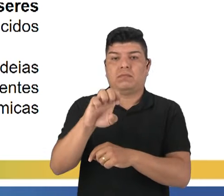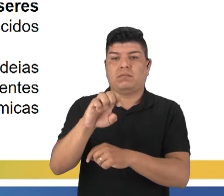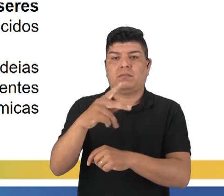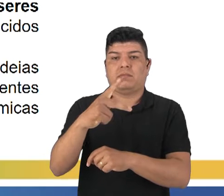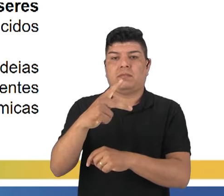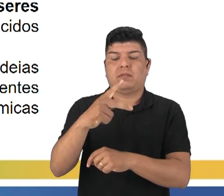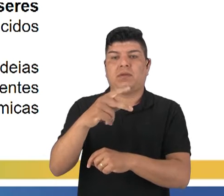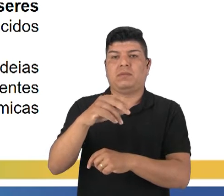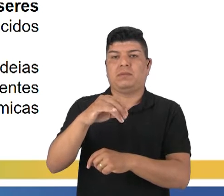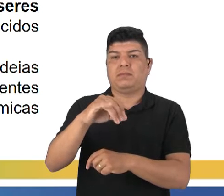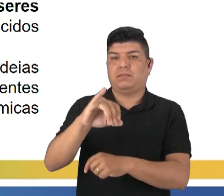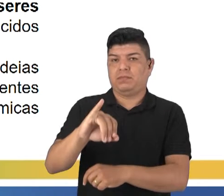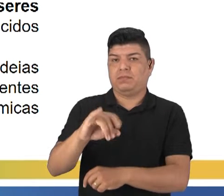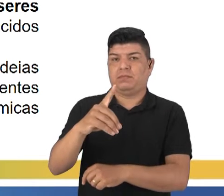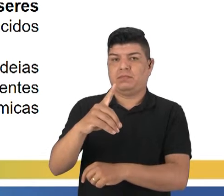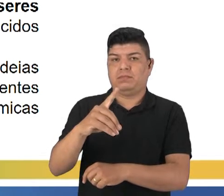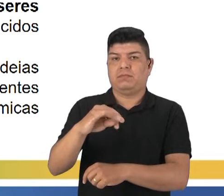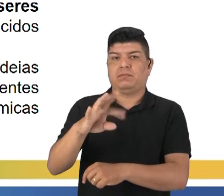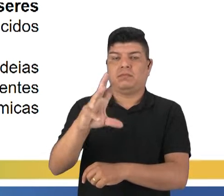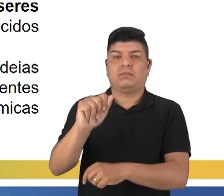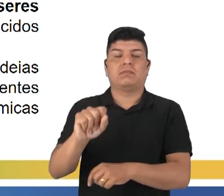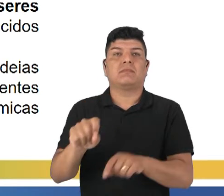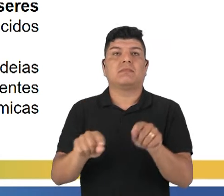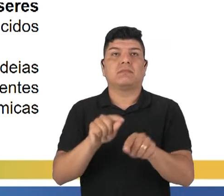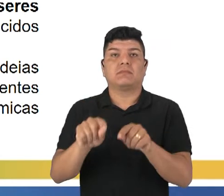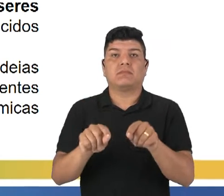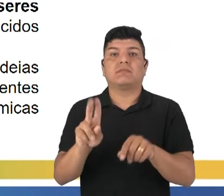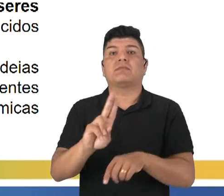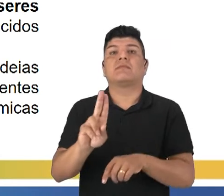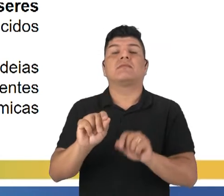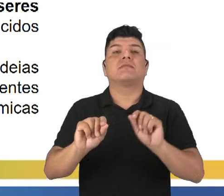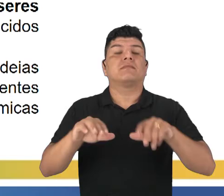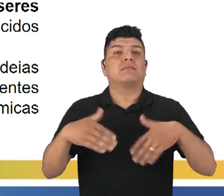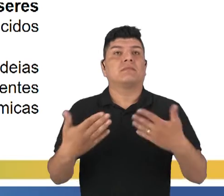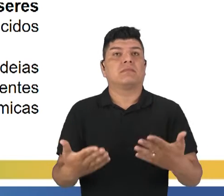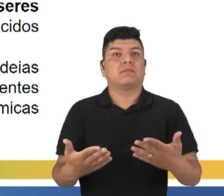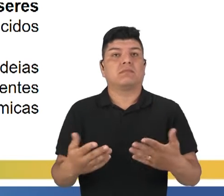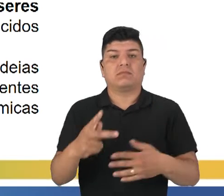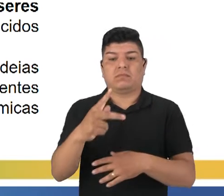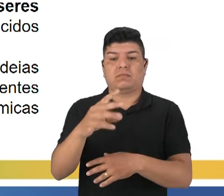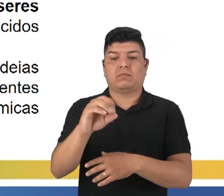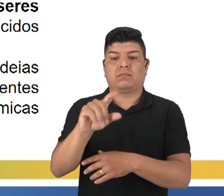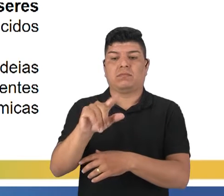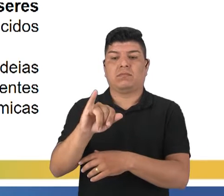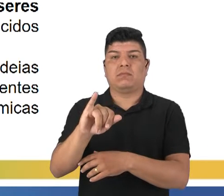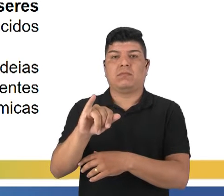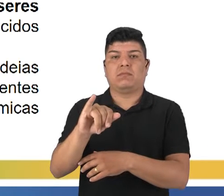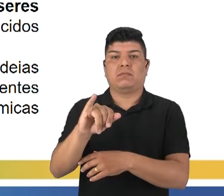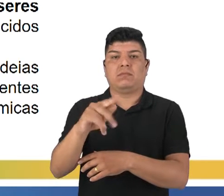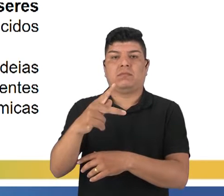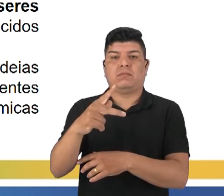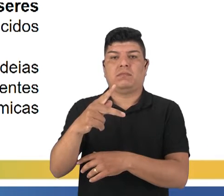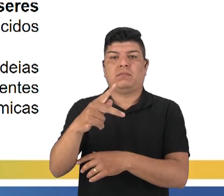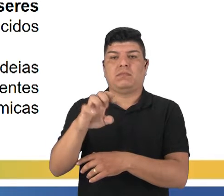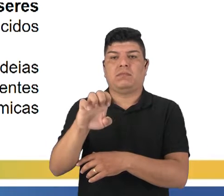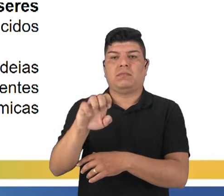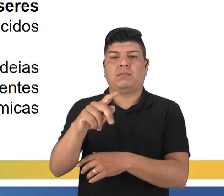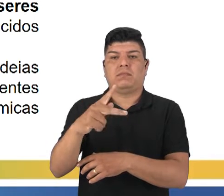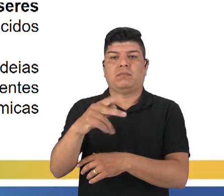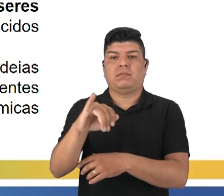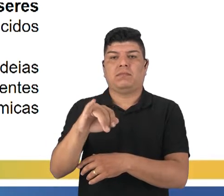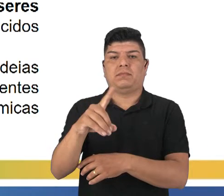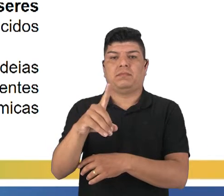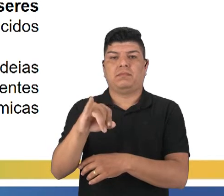aula o que era ligação peptídica. E também ela também pode ser chamada de polipeptídeos, né? Por quê?